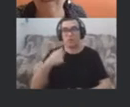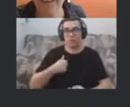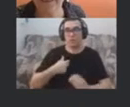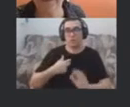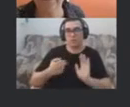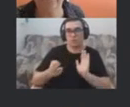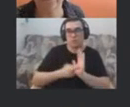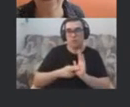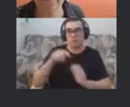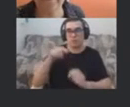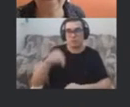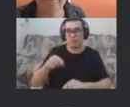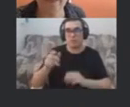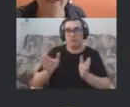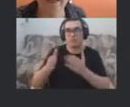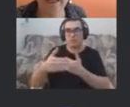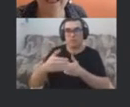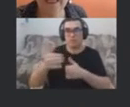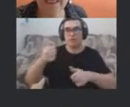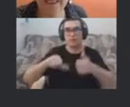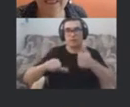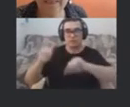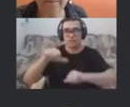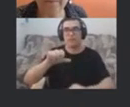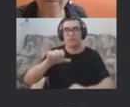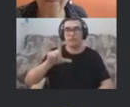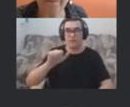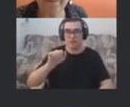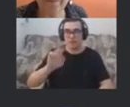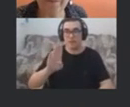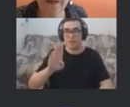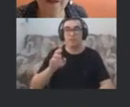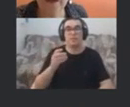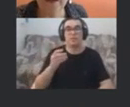faz na área de Química Analítica, tá?